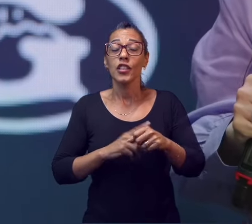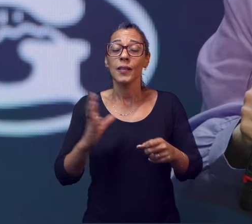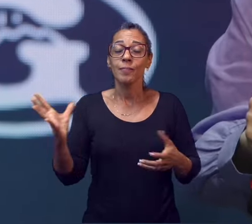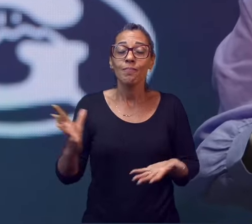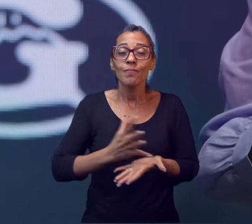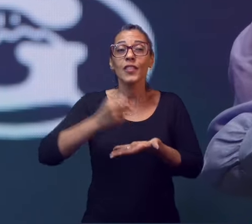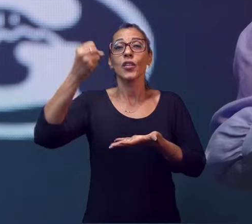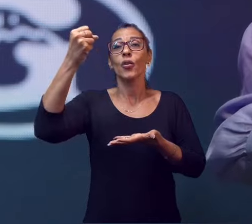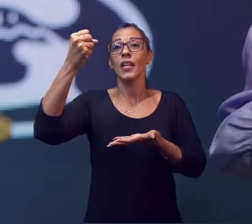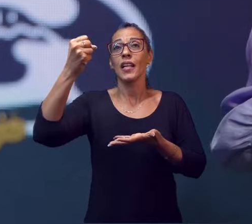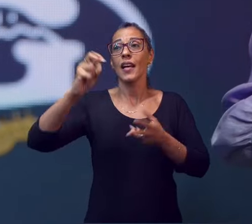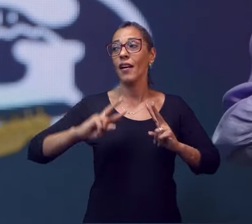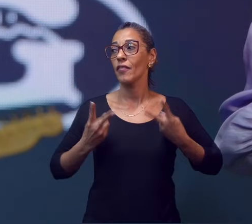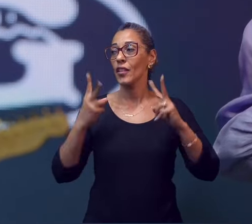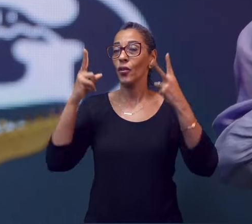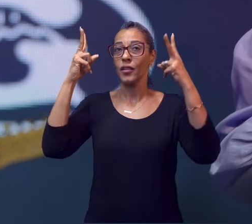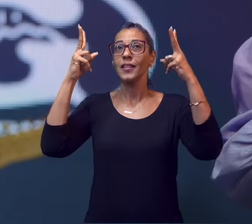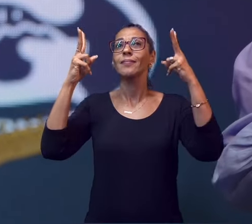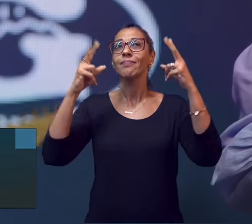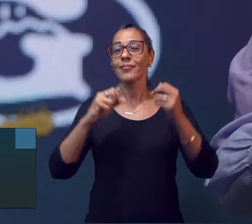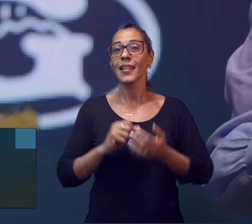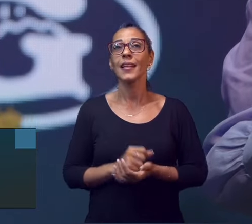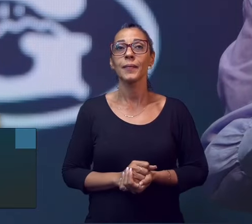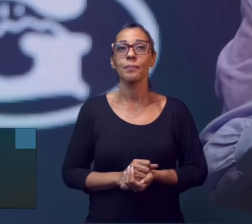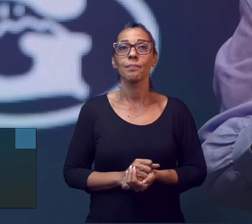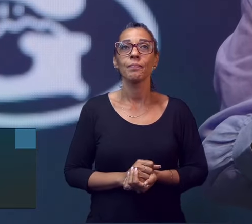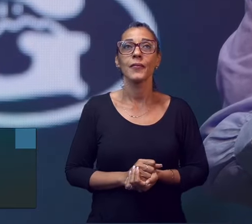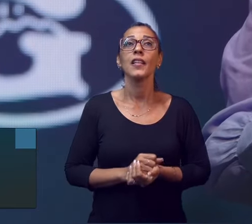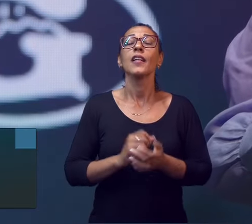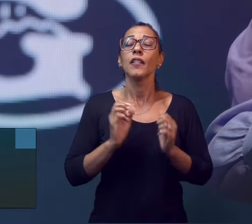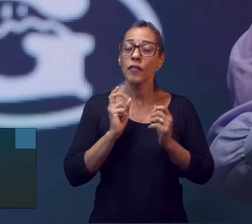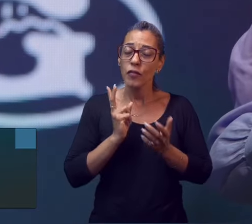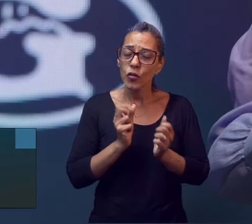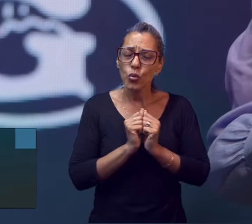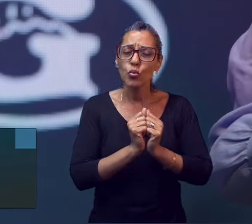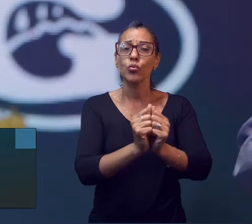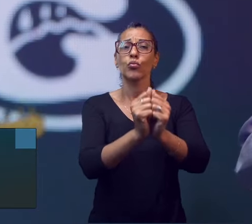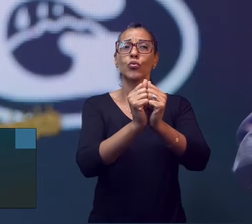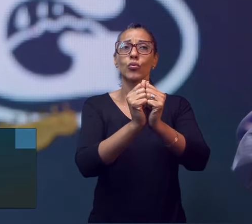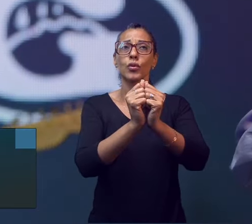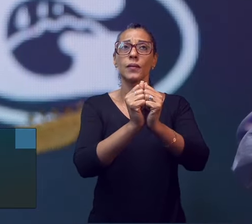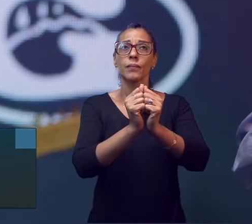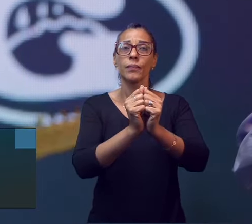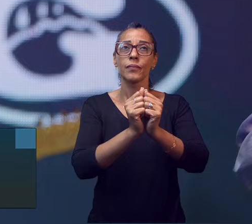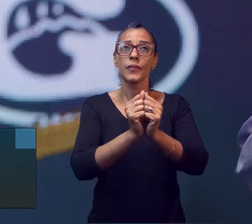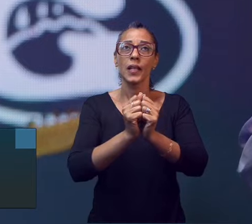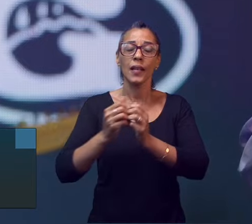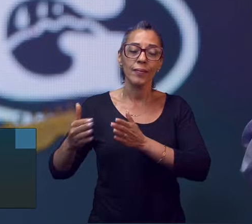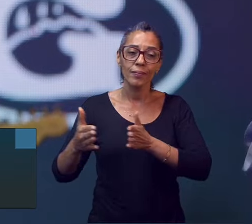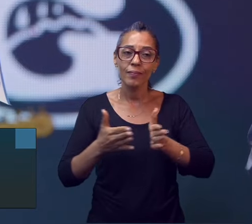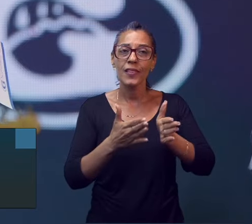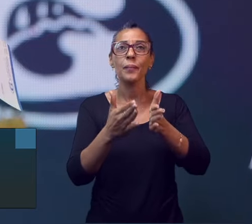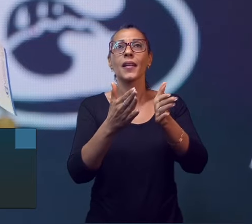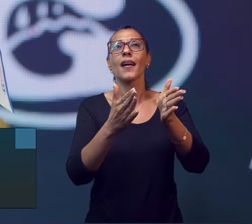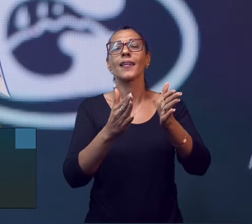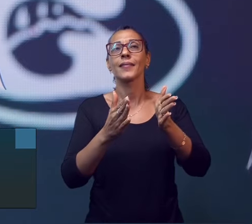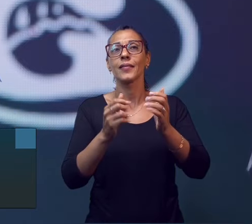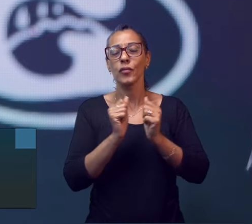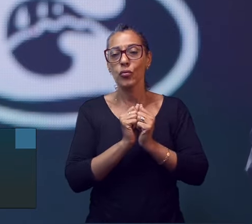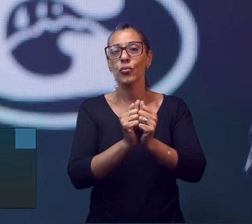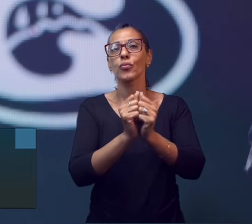perdeu um ente querido conforte né E vamos caminhar juntos Comerciantes a indústria